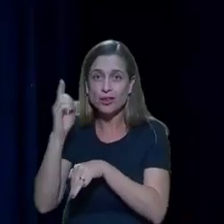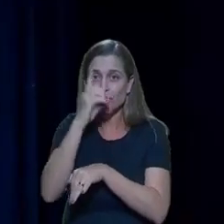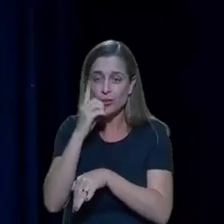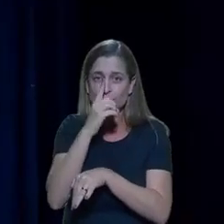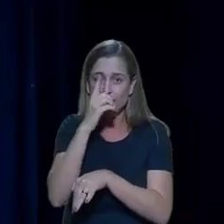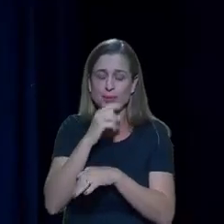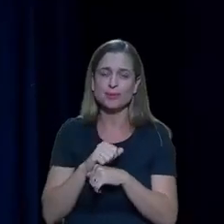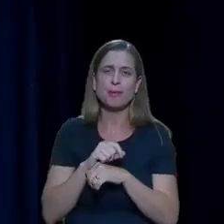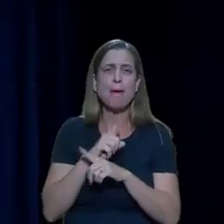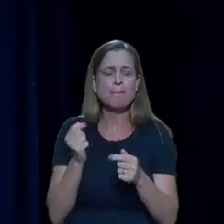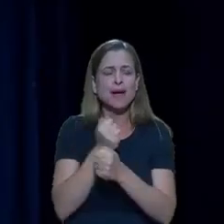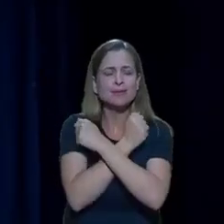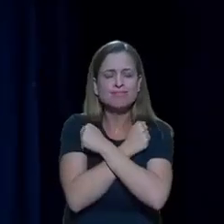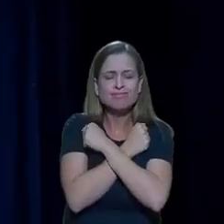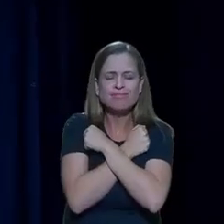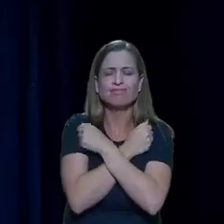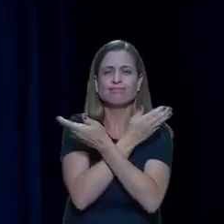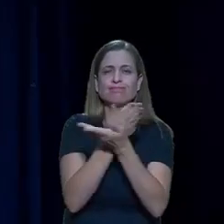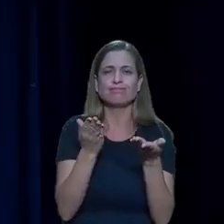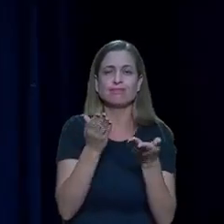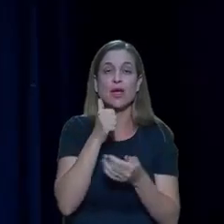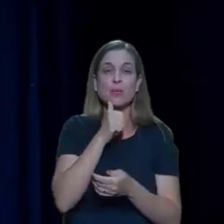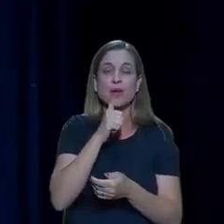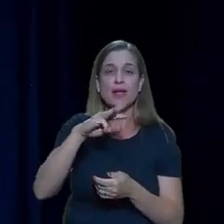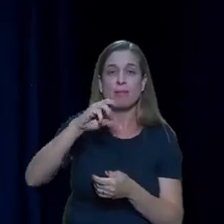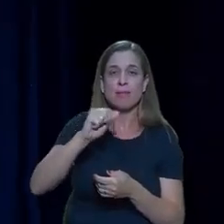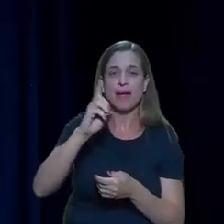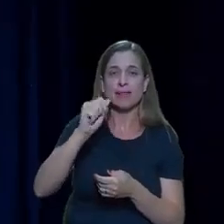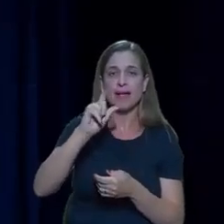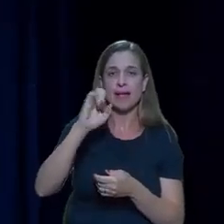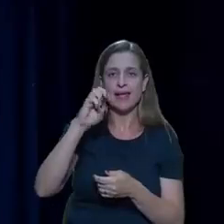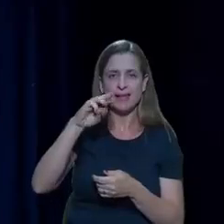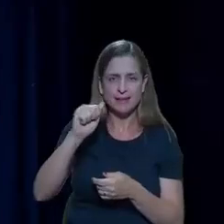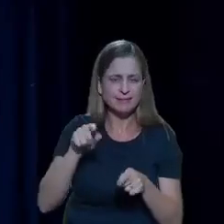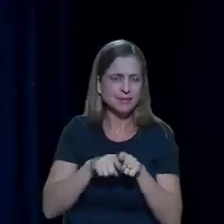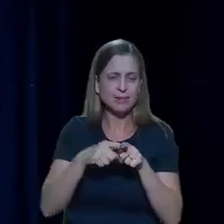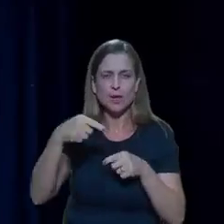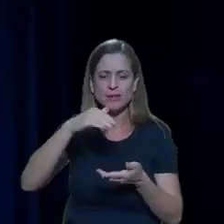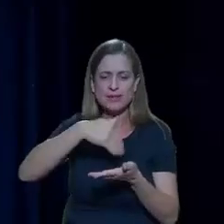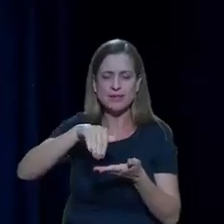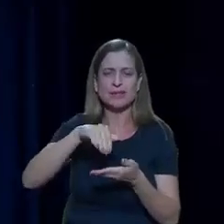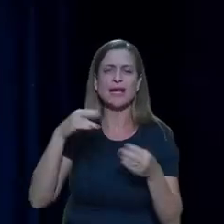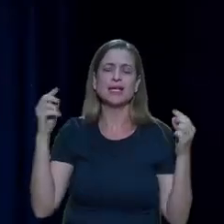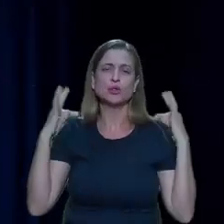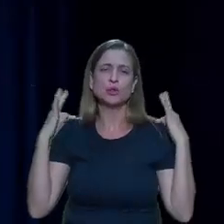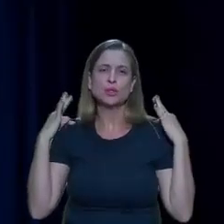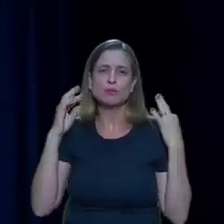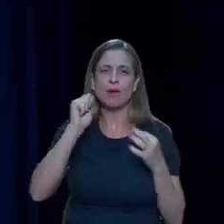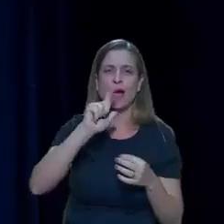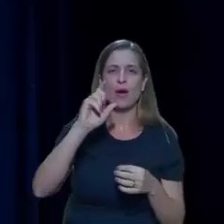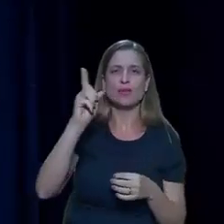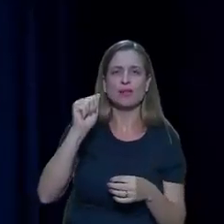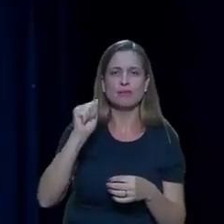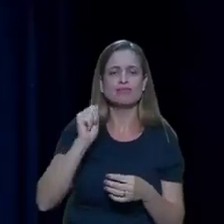né, de deixar esse grande abraço. Madalena, minha amiga, presidente da Fundação Cultural, Alda Sandra, secretária de Turismo. É